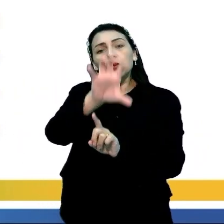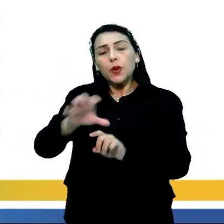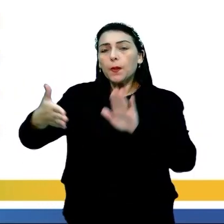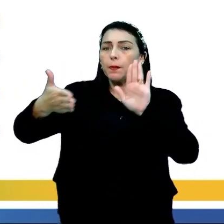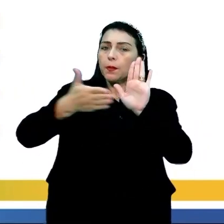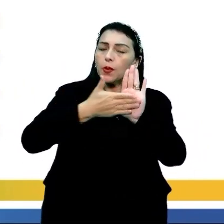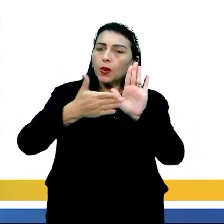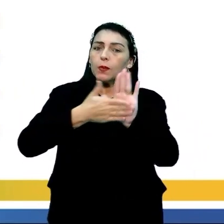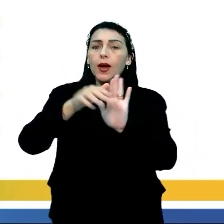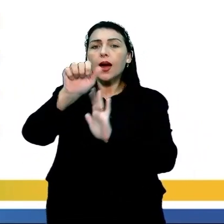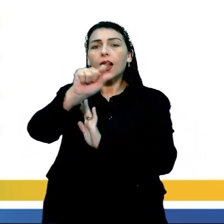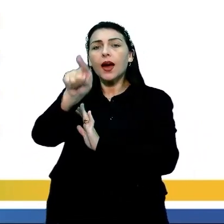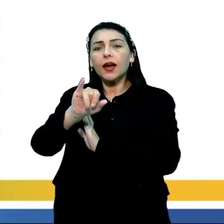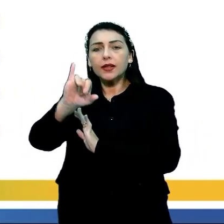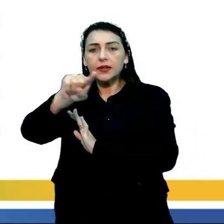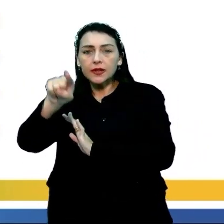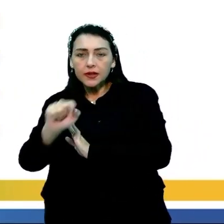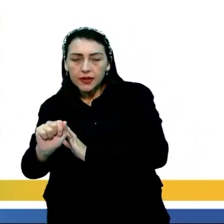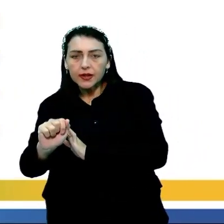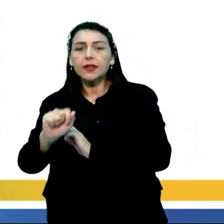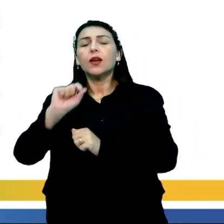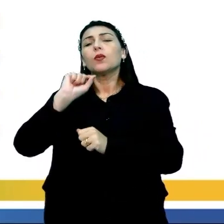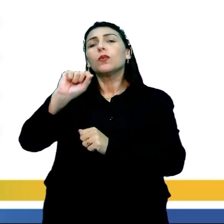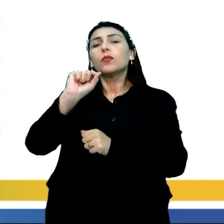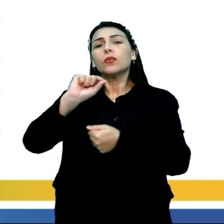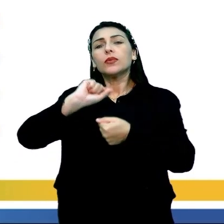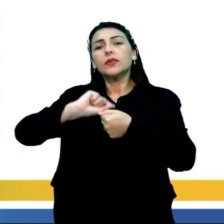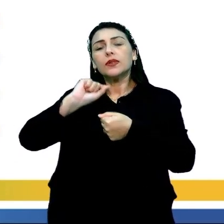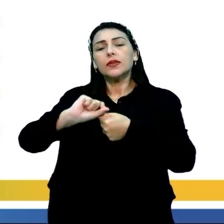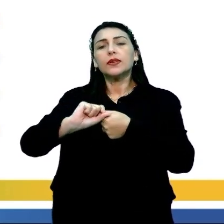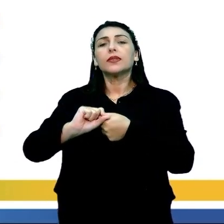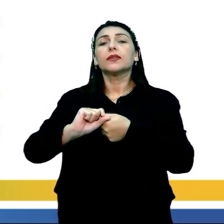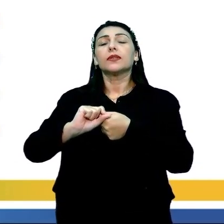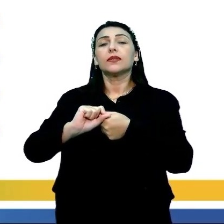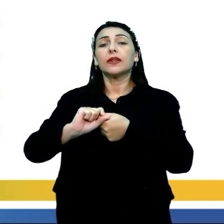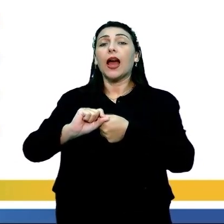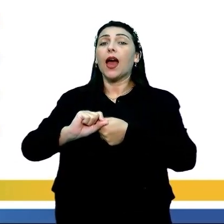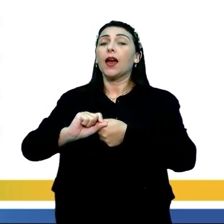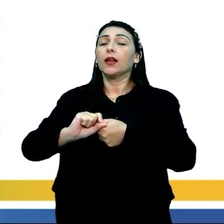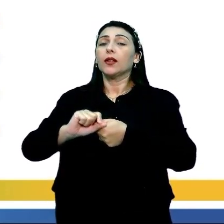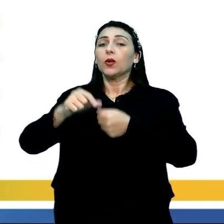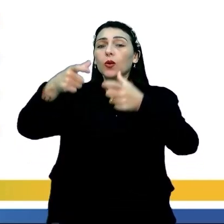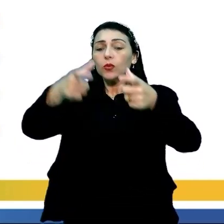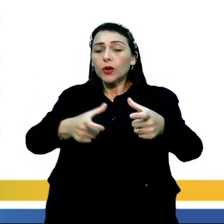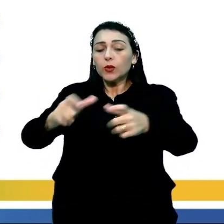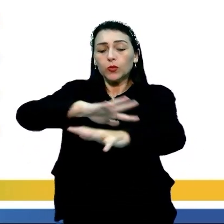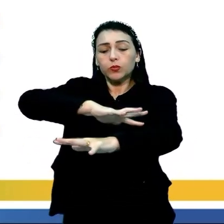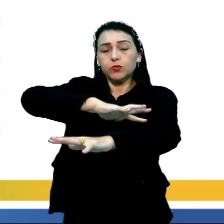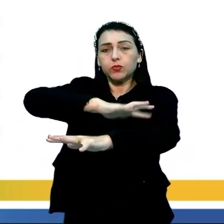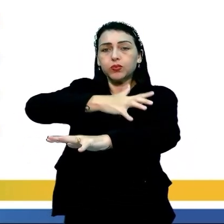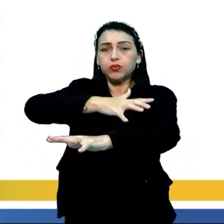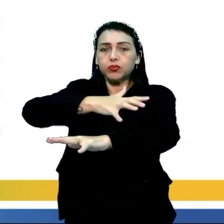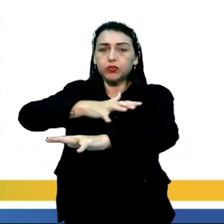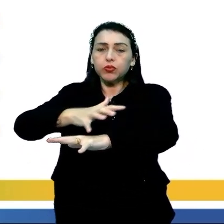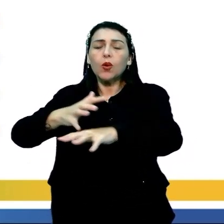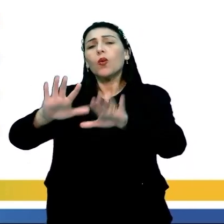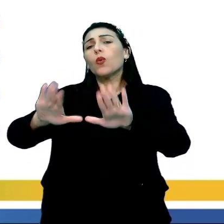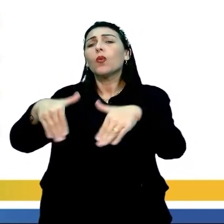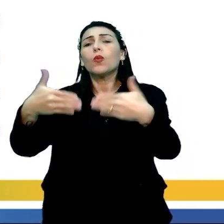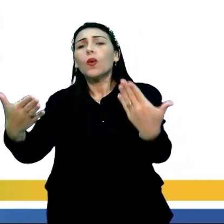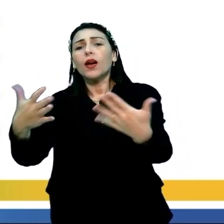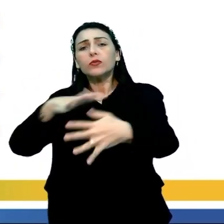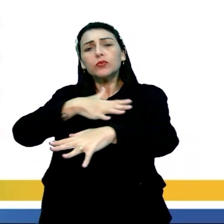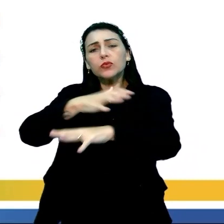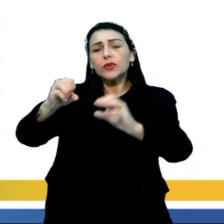proposto por Aziz Abissab, ele leva em consideração os aspectos físicos do relevo. Quais são esses